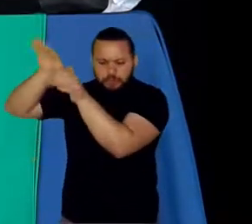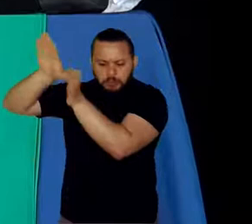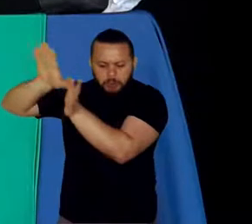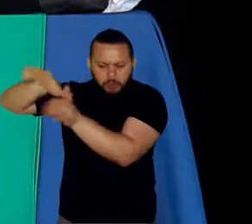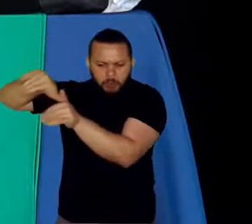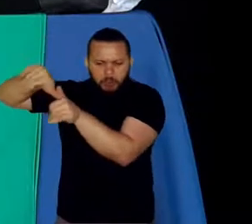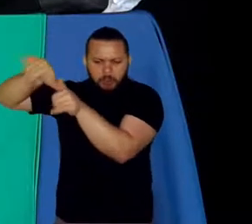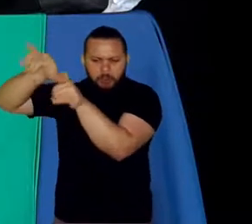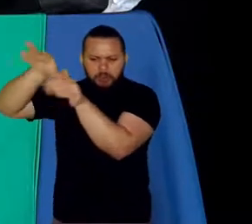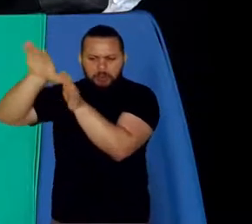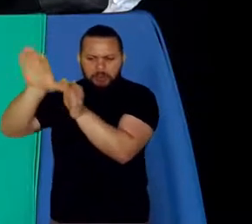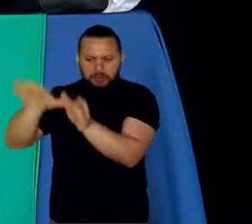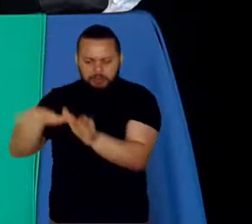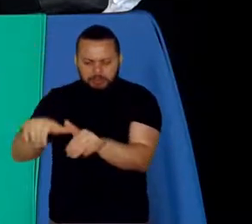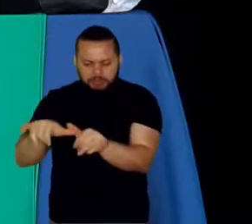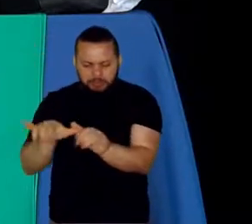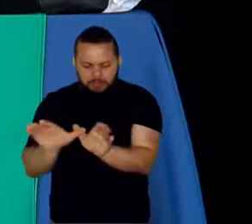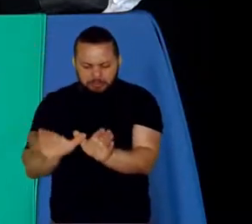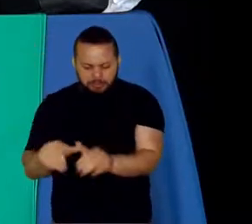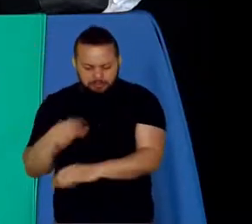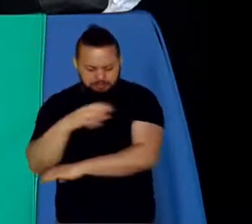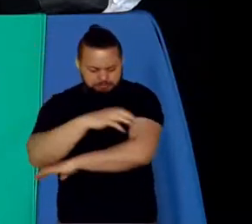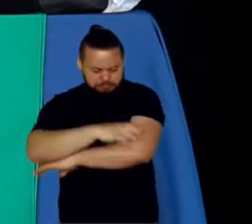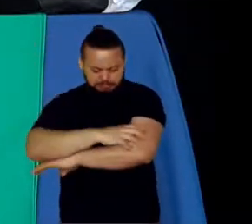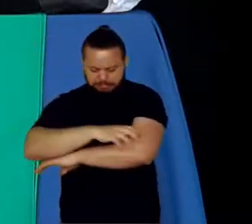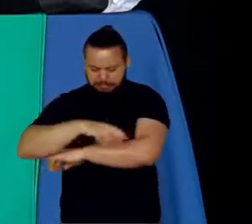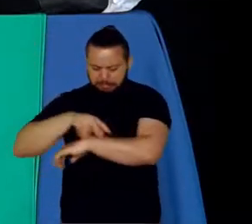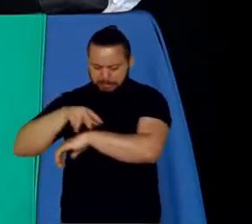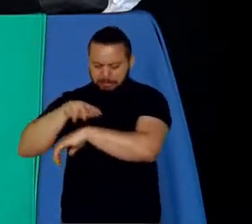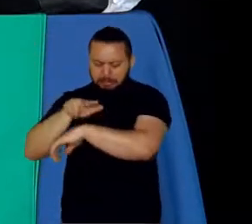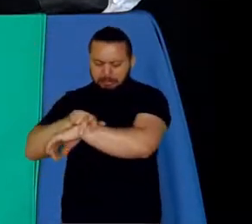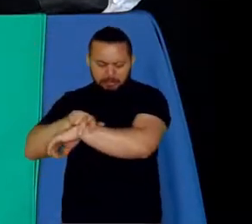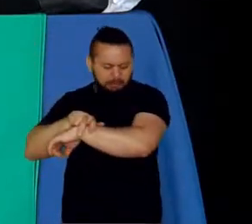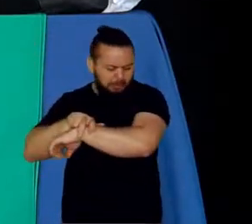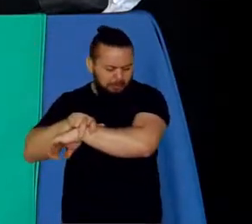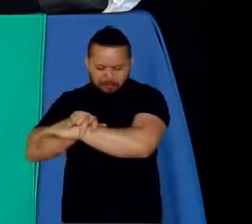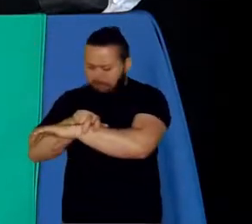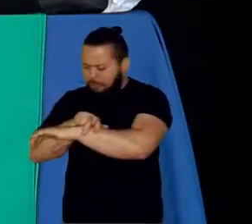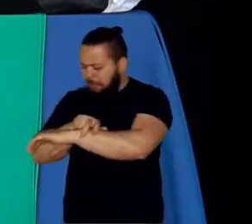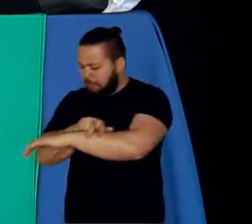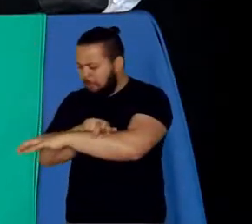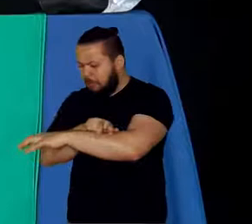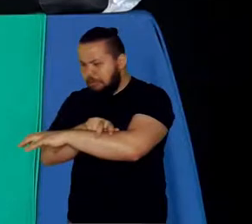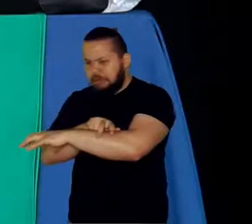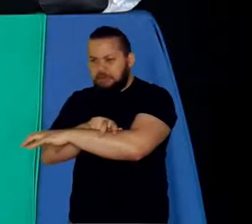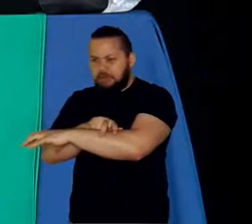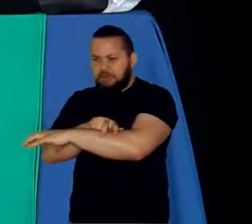Ah,